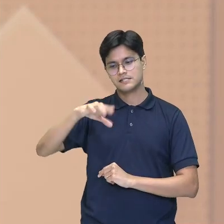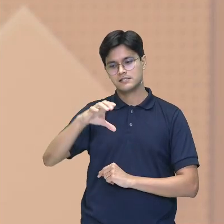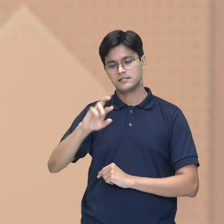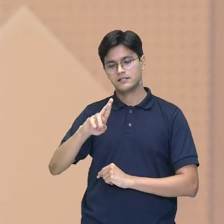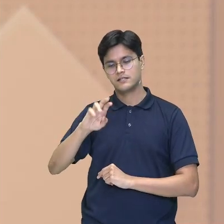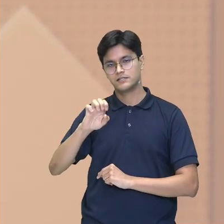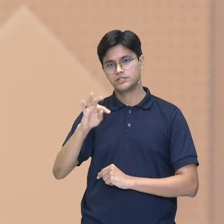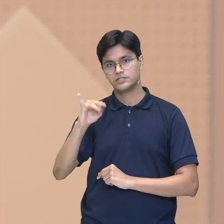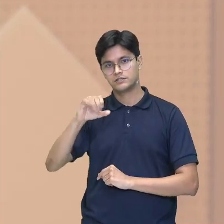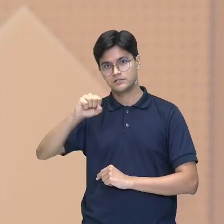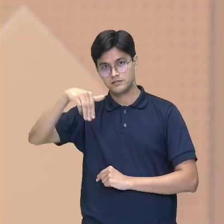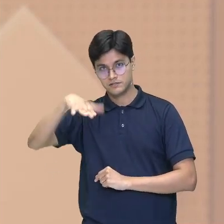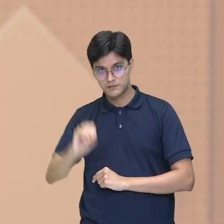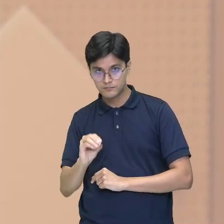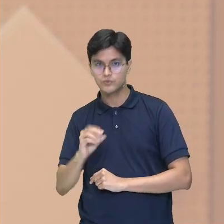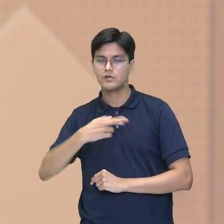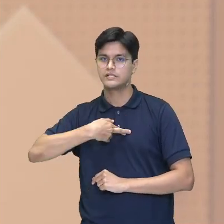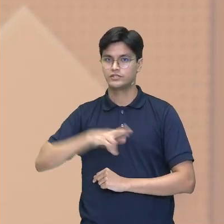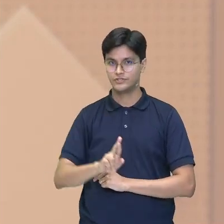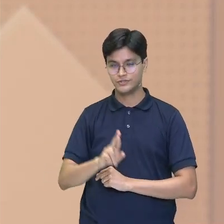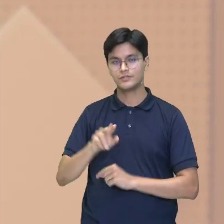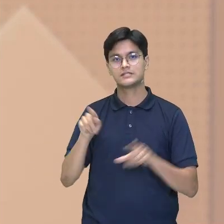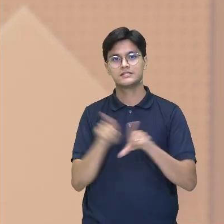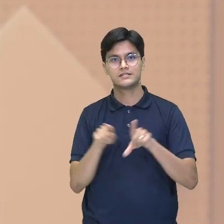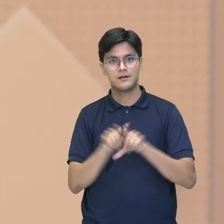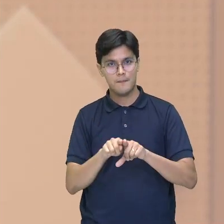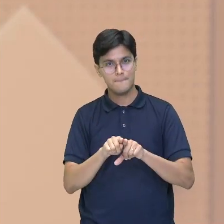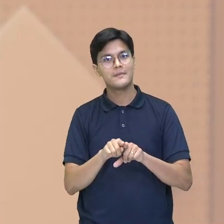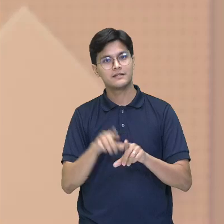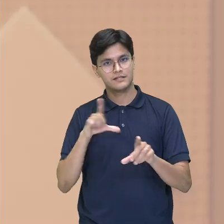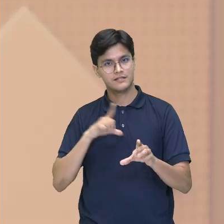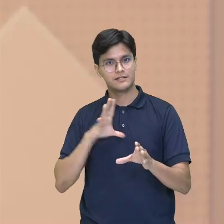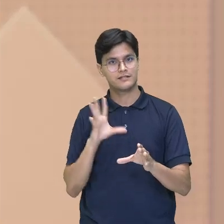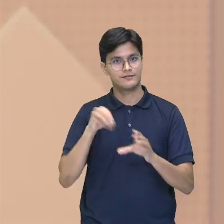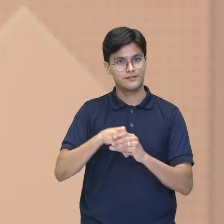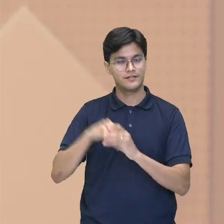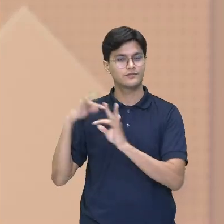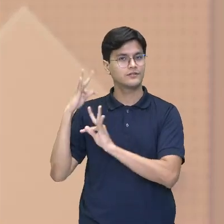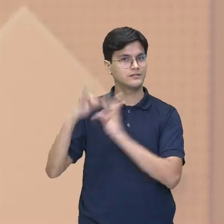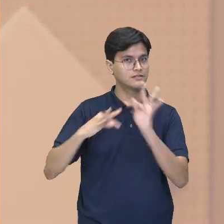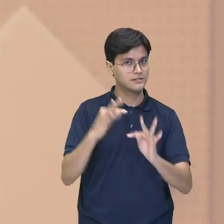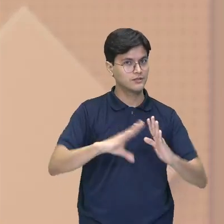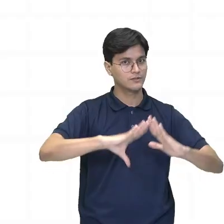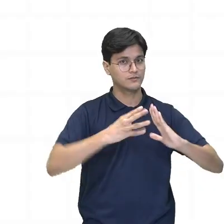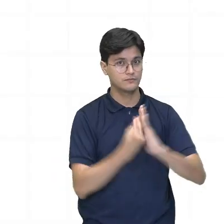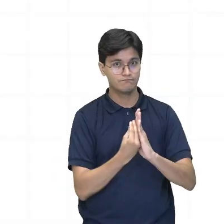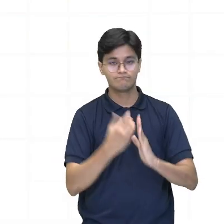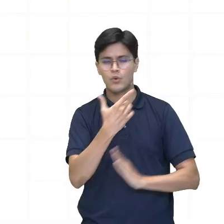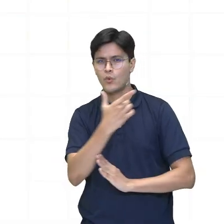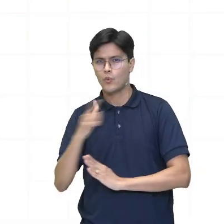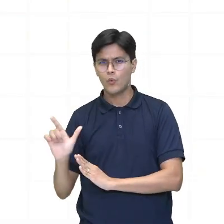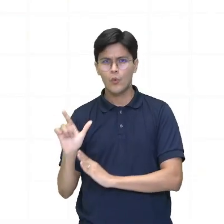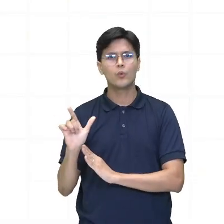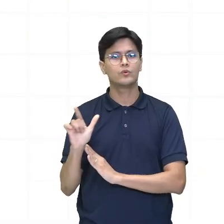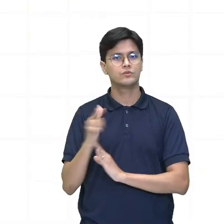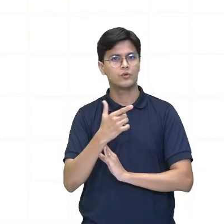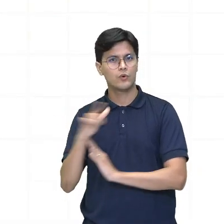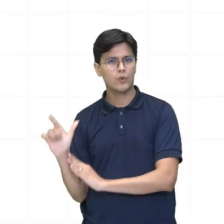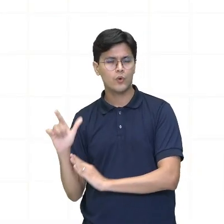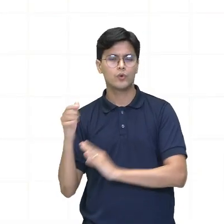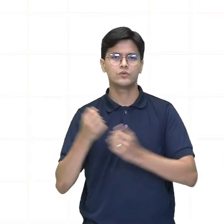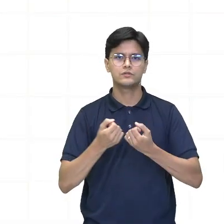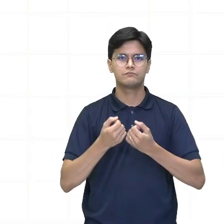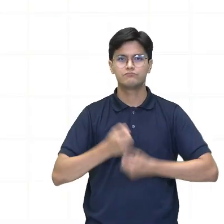religioso, certo? E faz parte também da tradição quilombola. Outra situação e outra